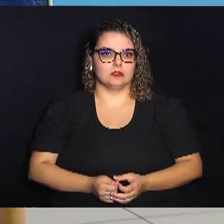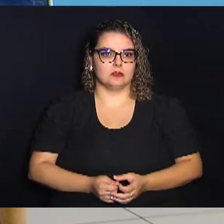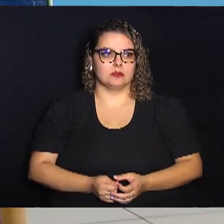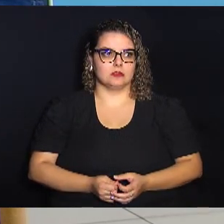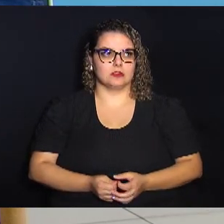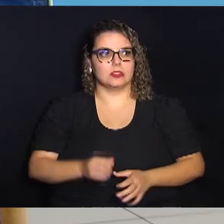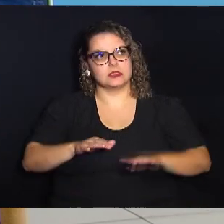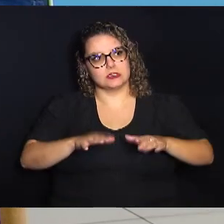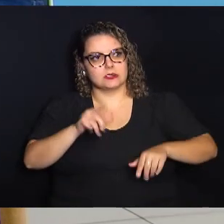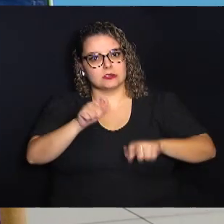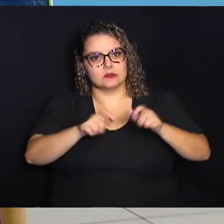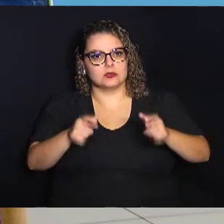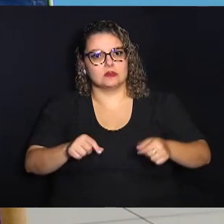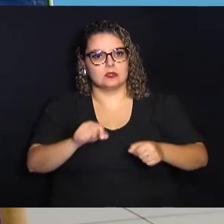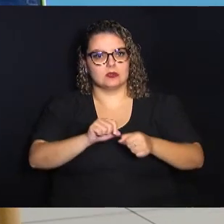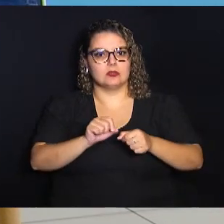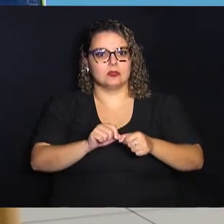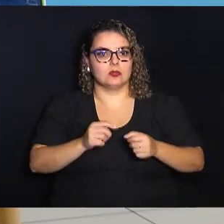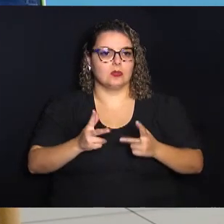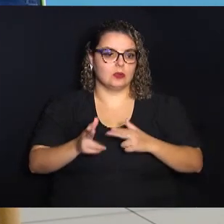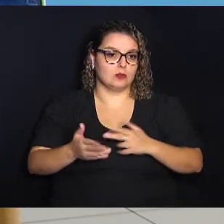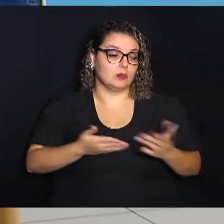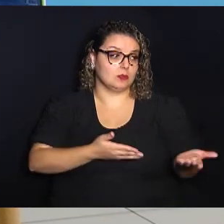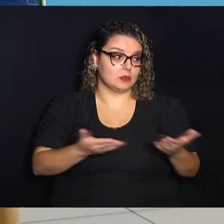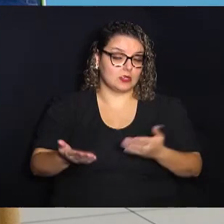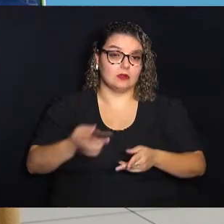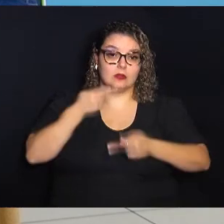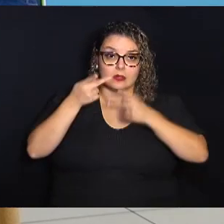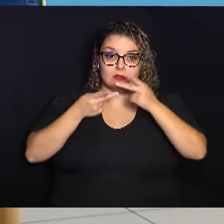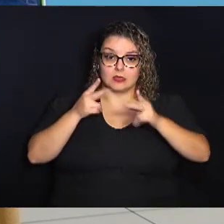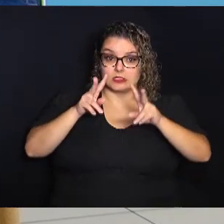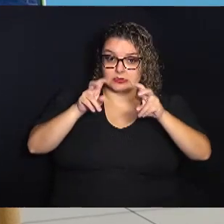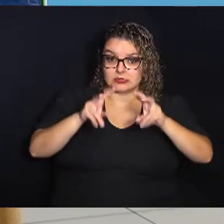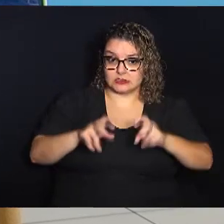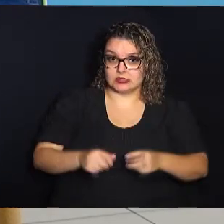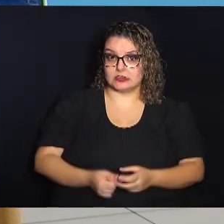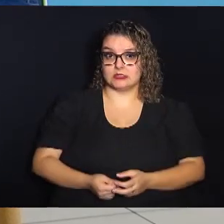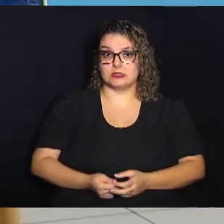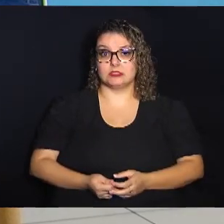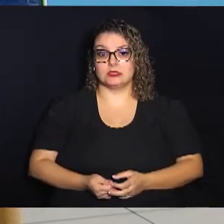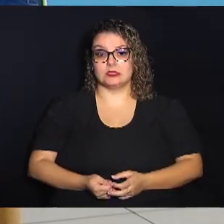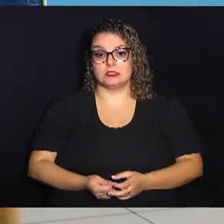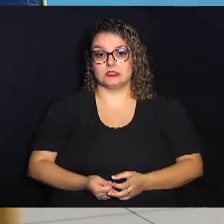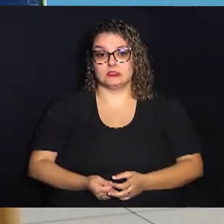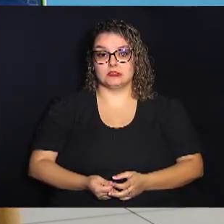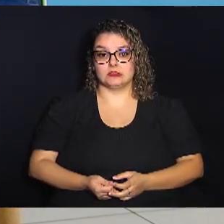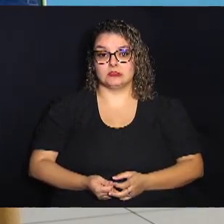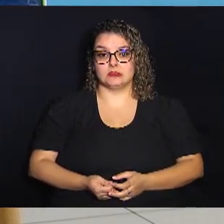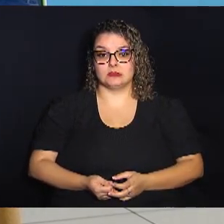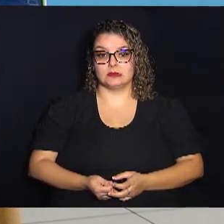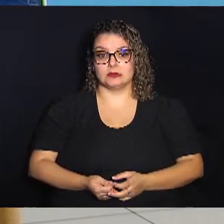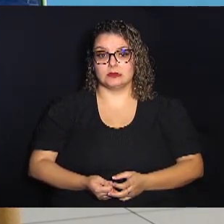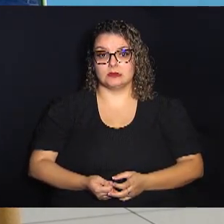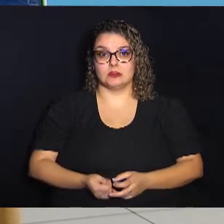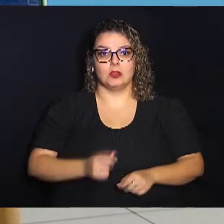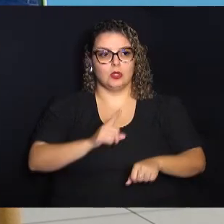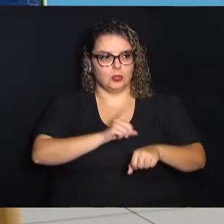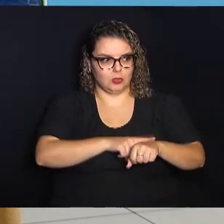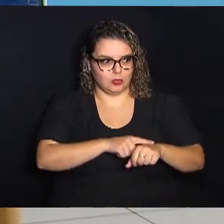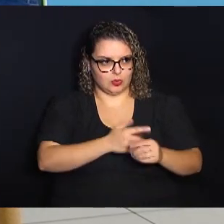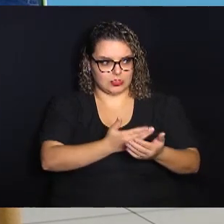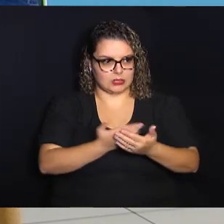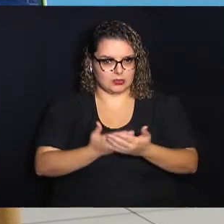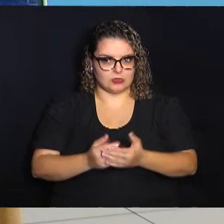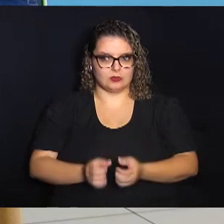pessoas fazem, como eu apresento esse quadro, né, a gente aborda muito esses temas e tudo mais, horário